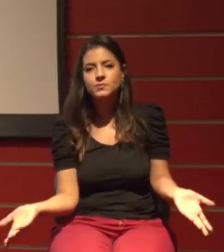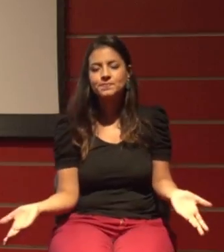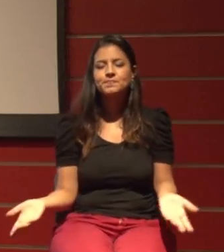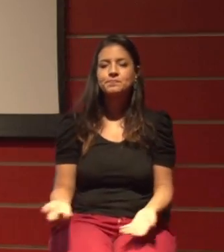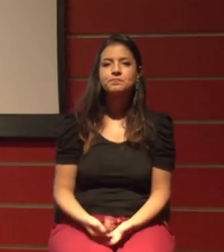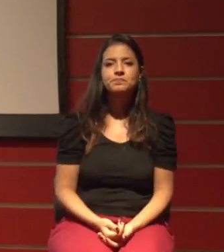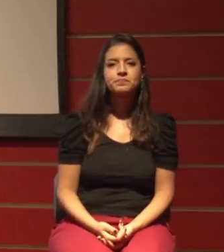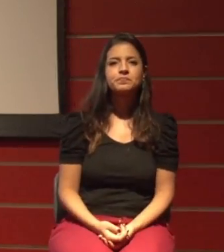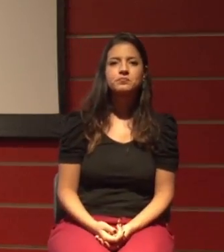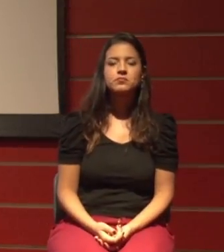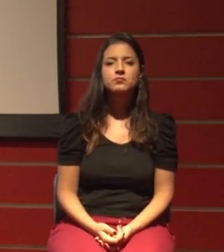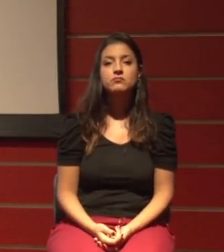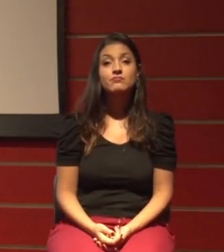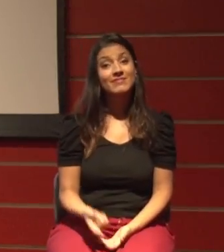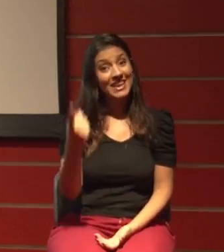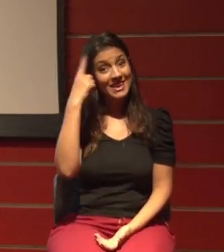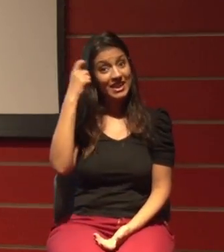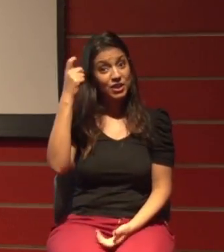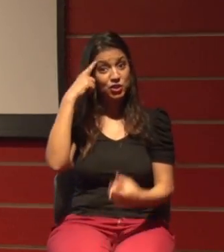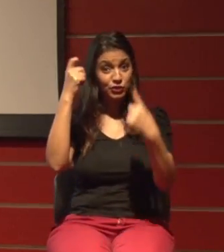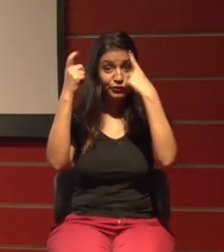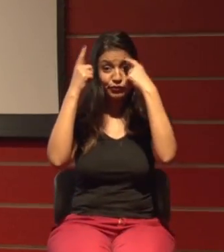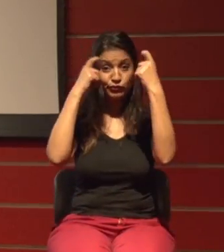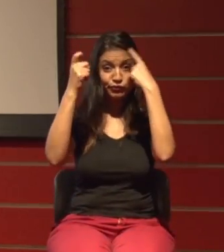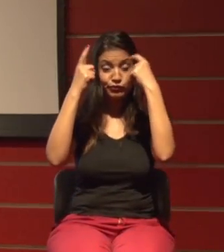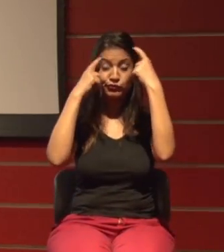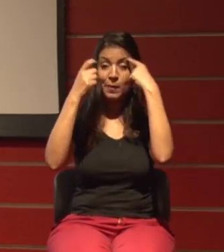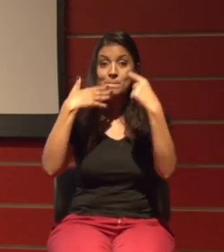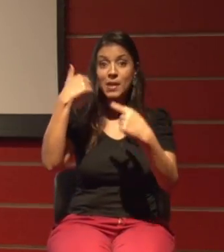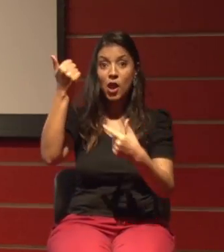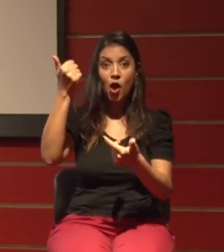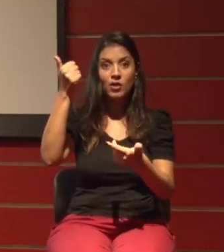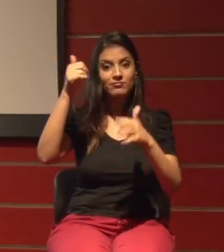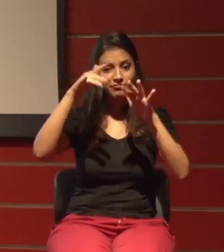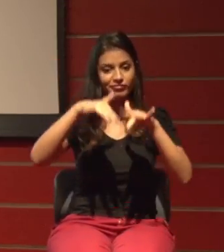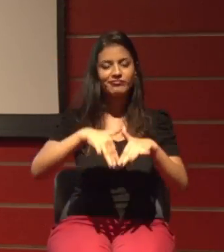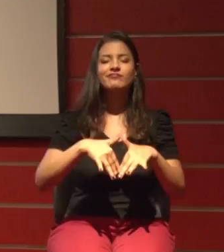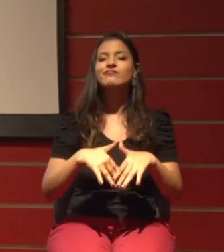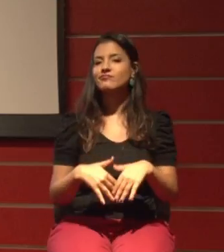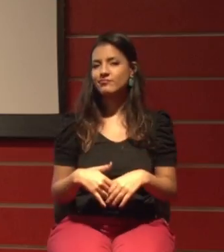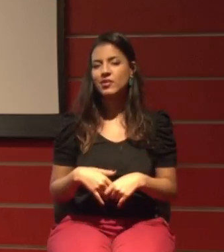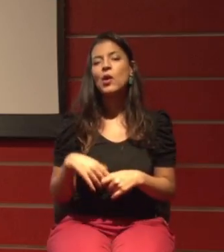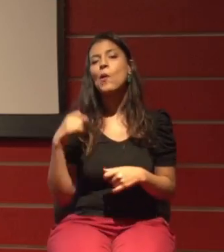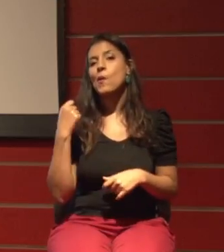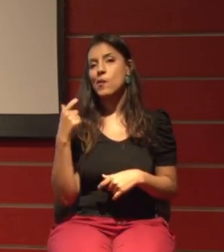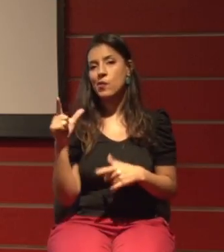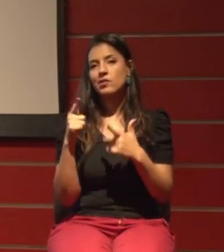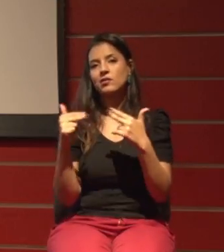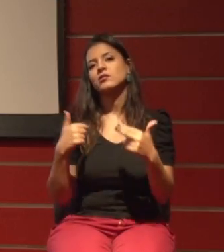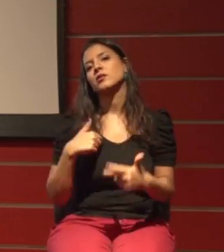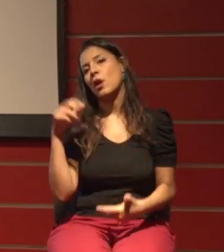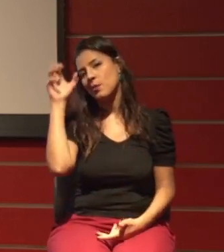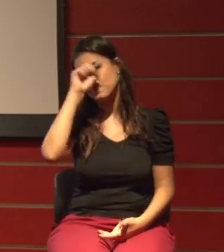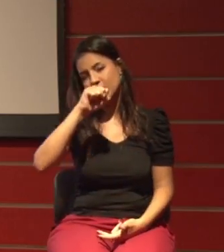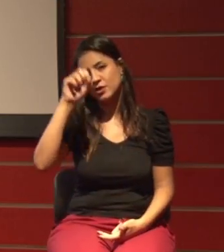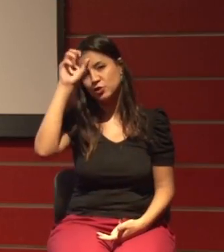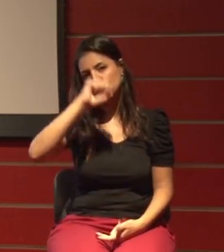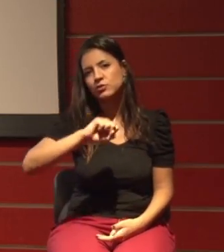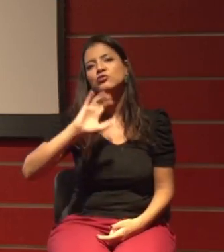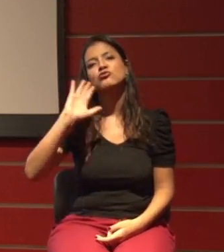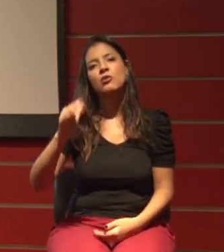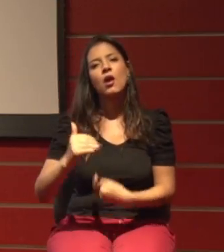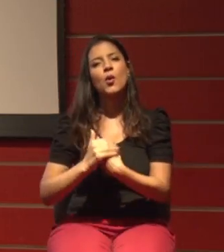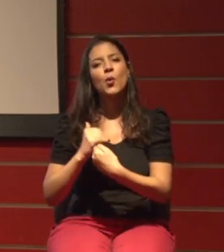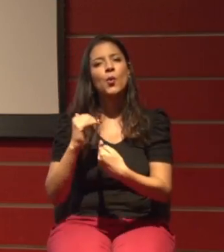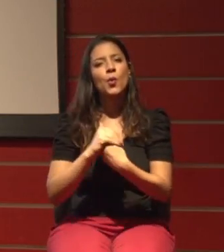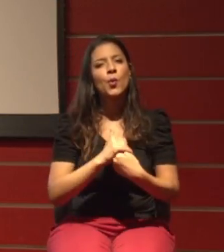né seja criativo e jogue aqui sua melor melhor ideia uma outra coisa que eu tenho aprendido também e e muita gente com conselho de